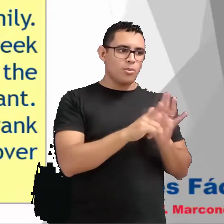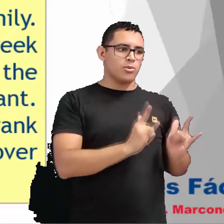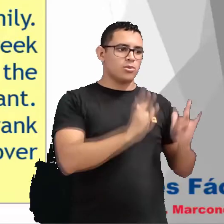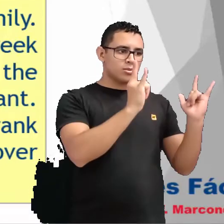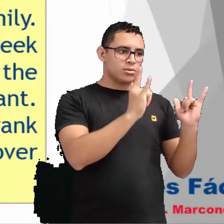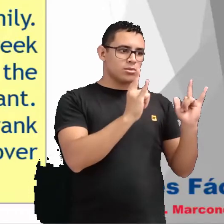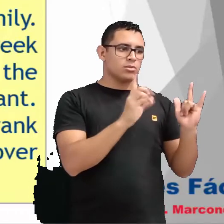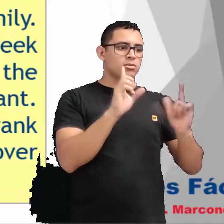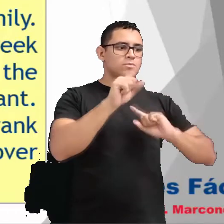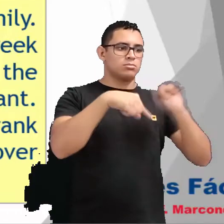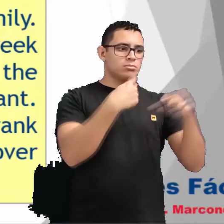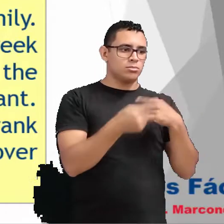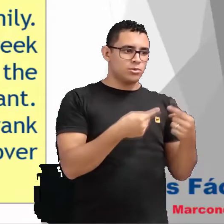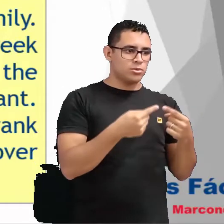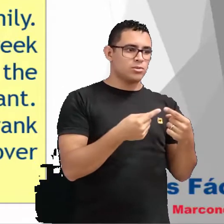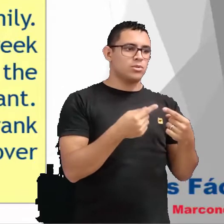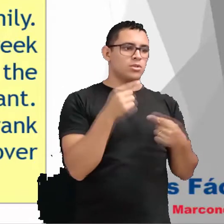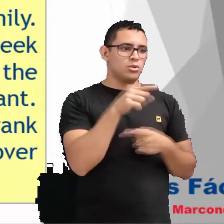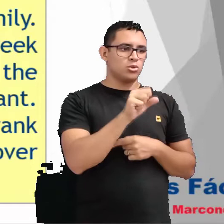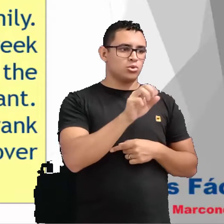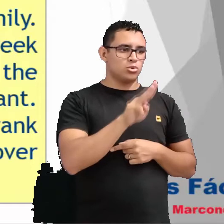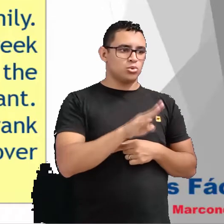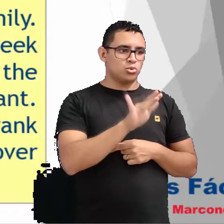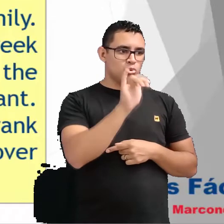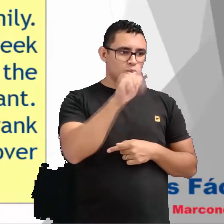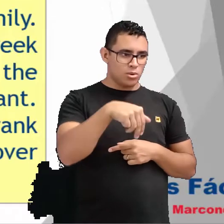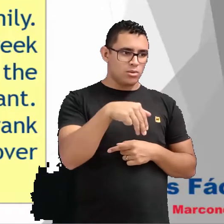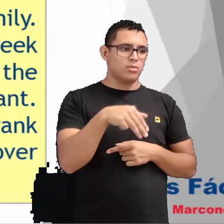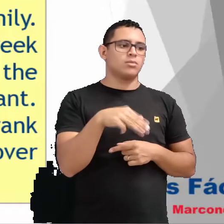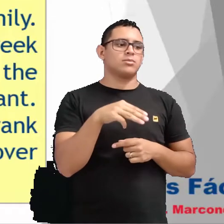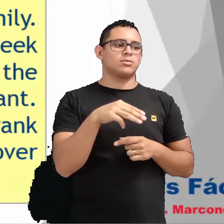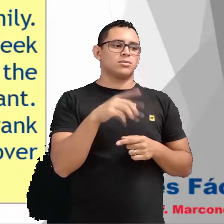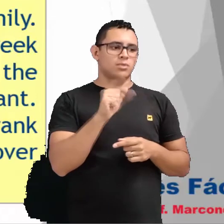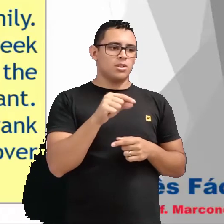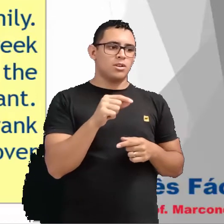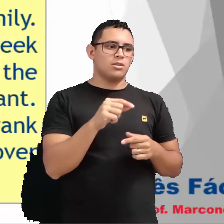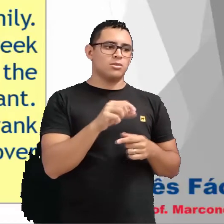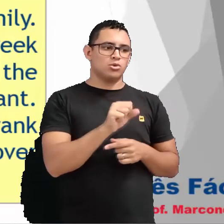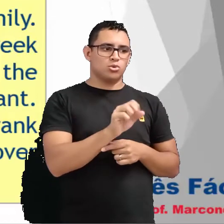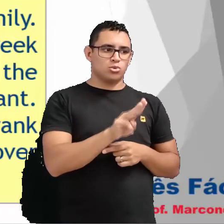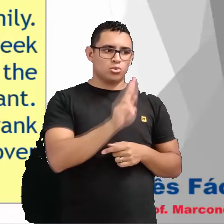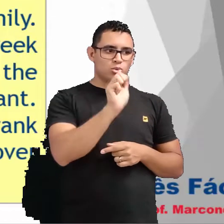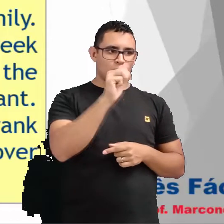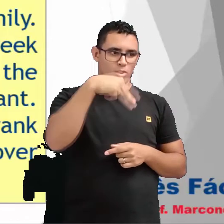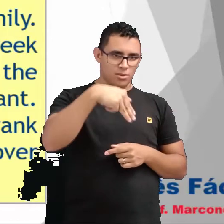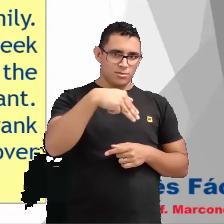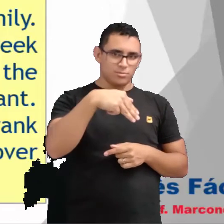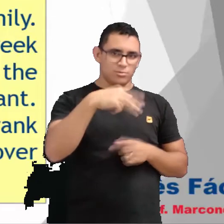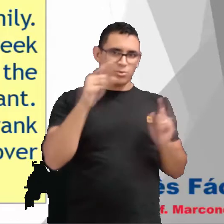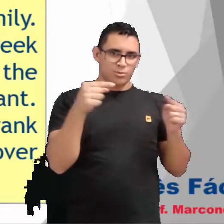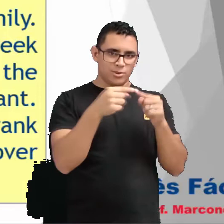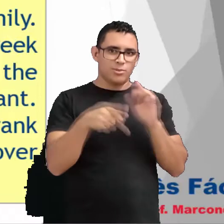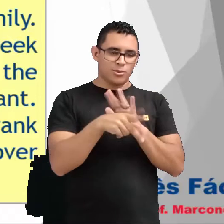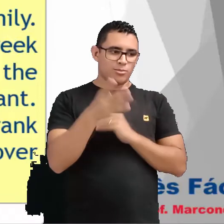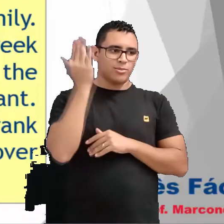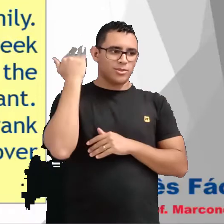Nas tardes, she swam on the beach. Ela nadou na praia, né? Olha só o verbo to swim agora também conjugado